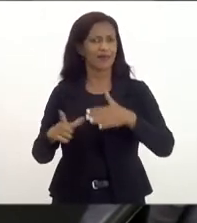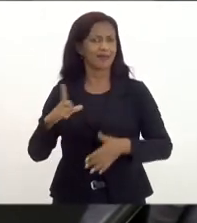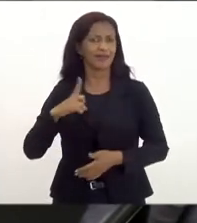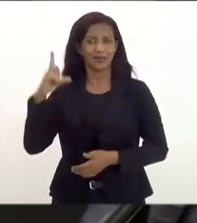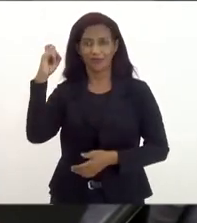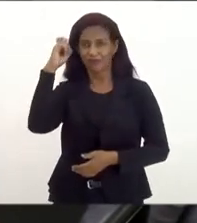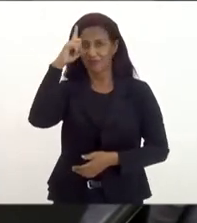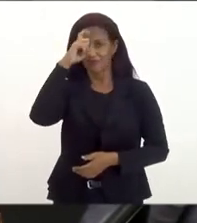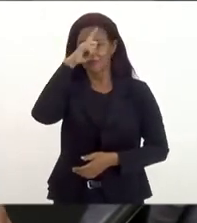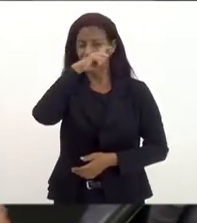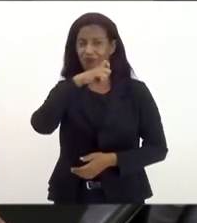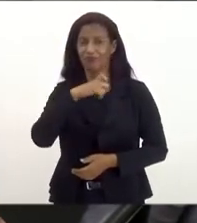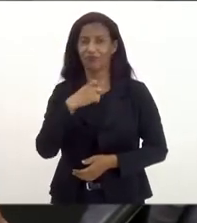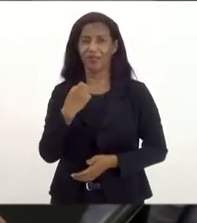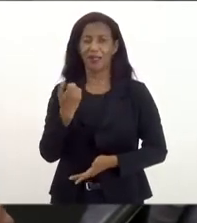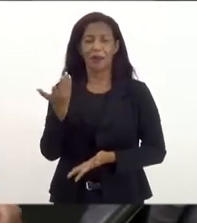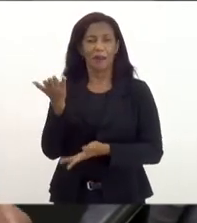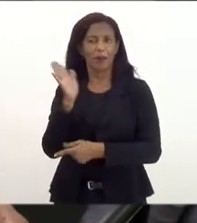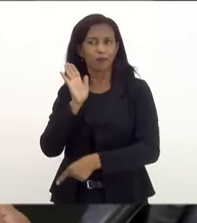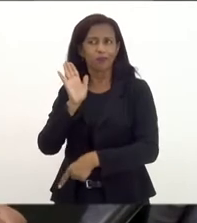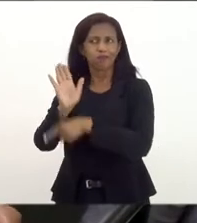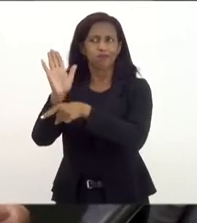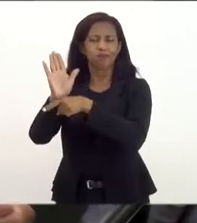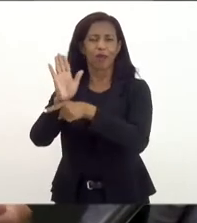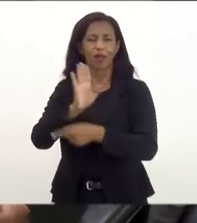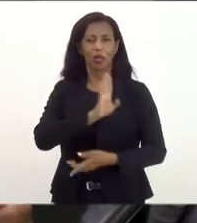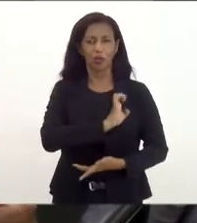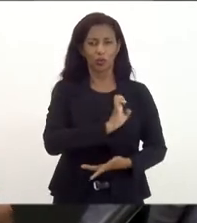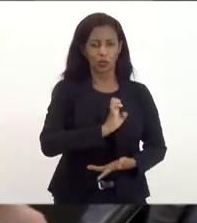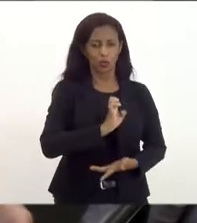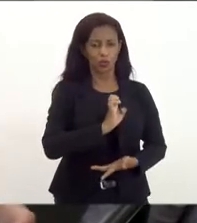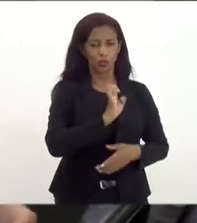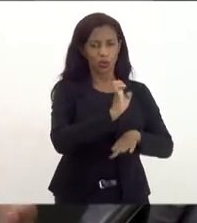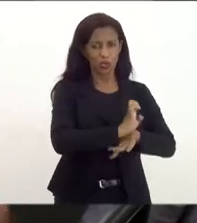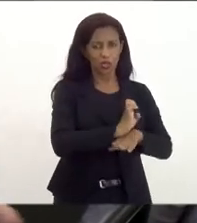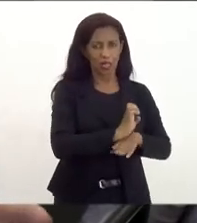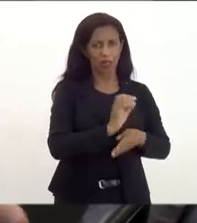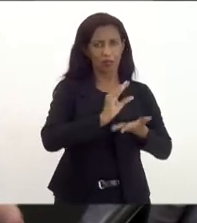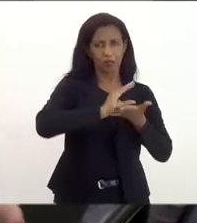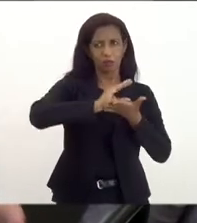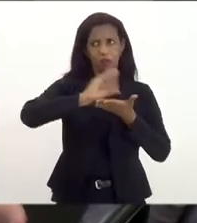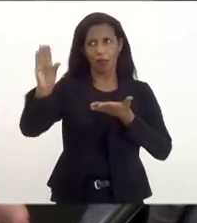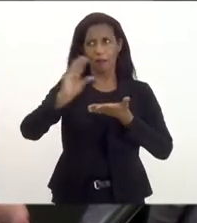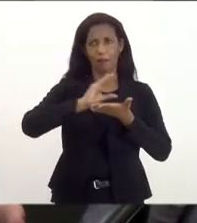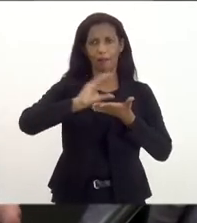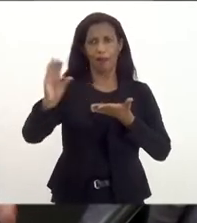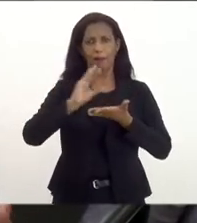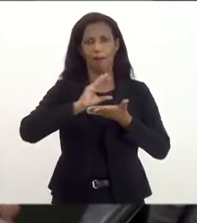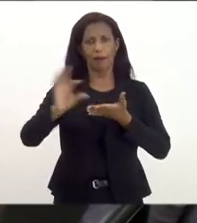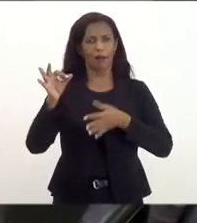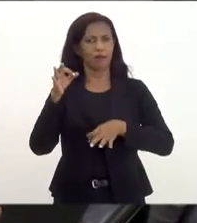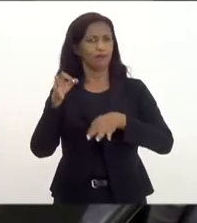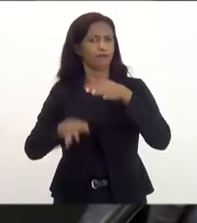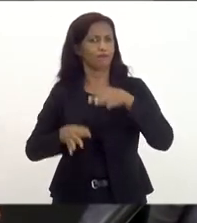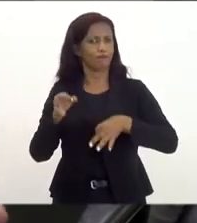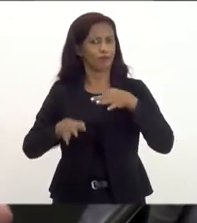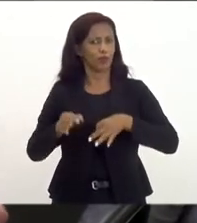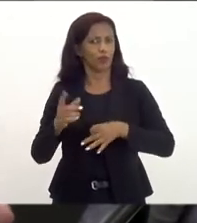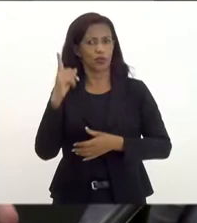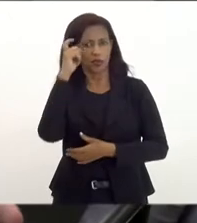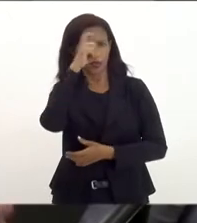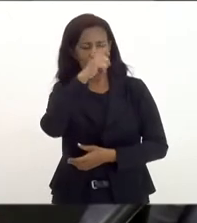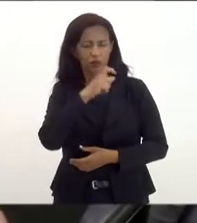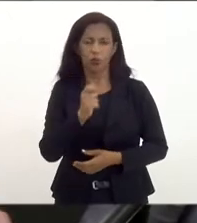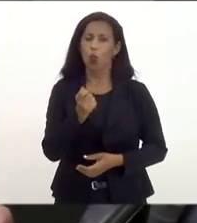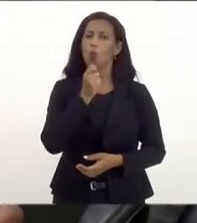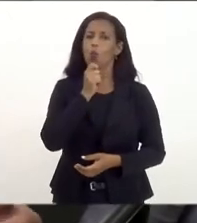dificuldade para fazer aporte do estado para passar da fase de ação judiciais todas as